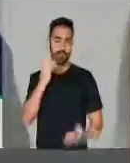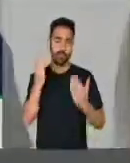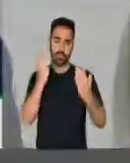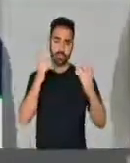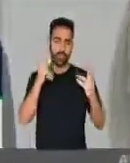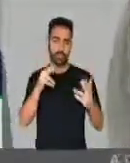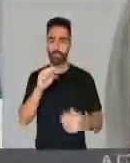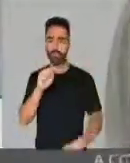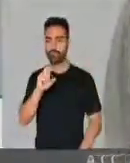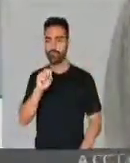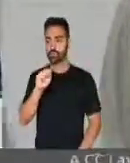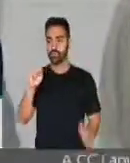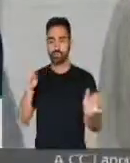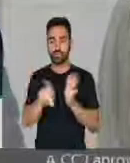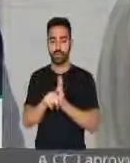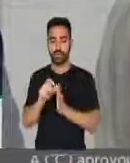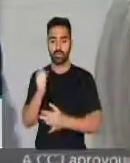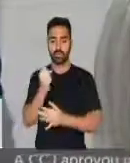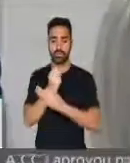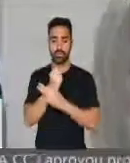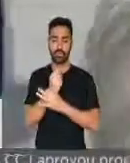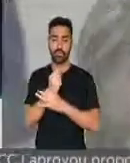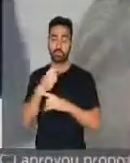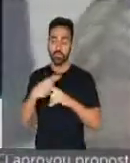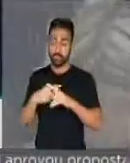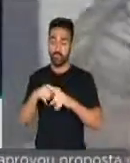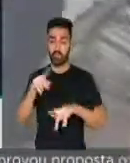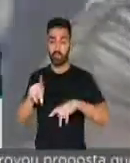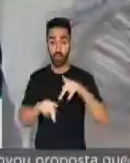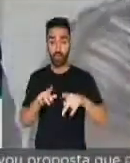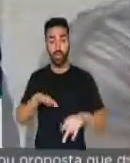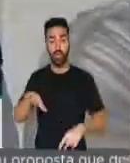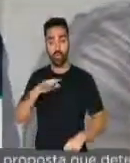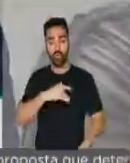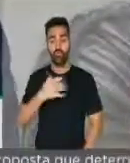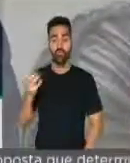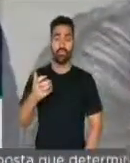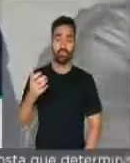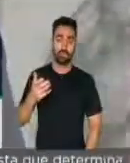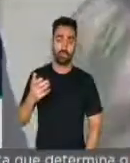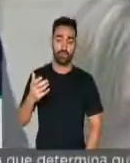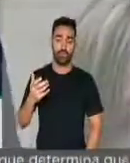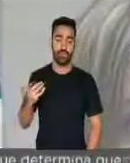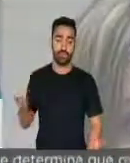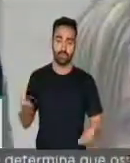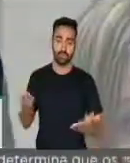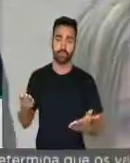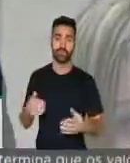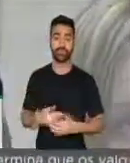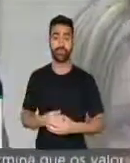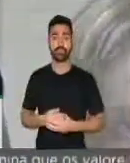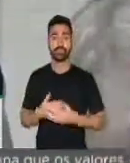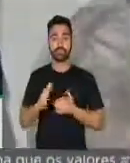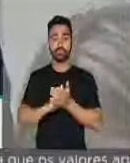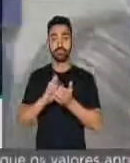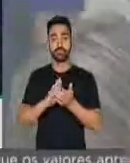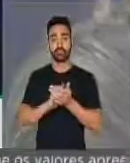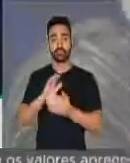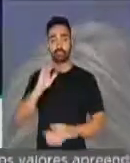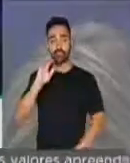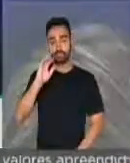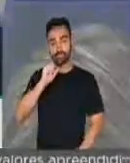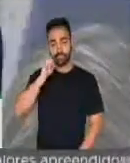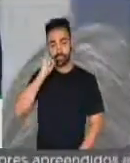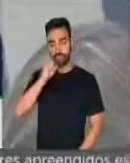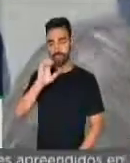da segurança pública que tanta população brasileira anseia nesse momento. Parabéns ao senador Capi e